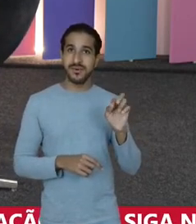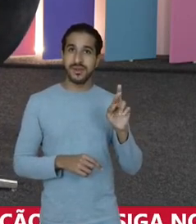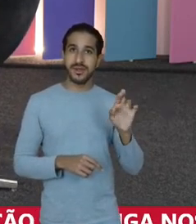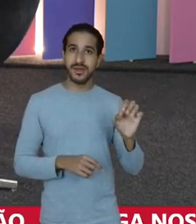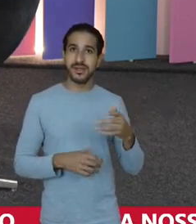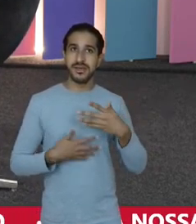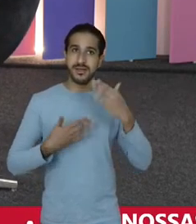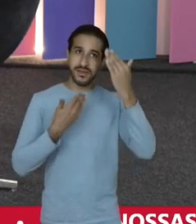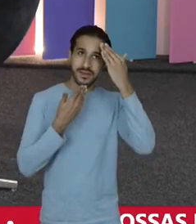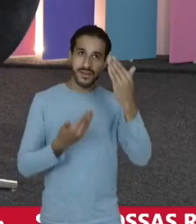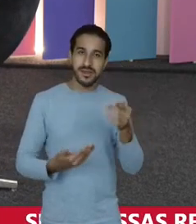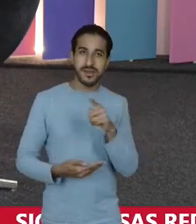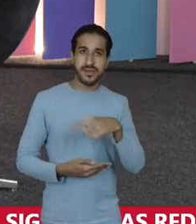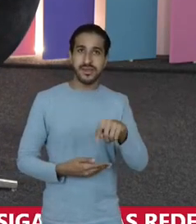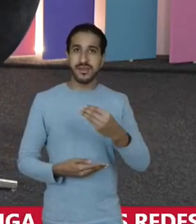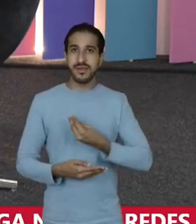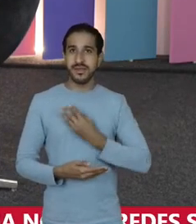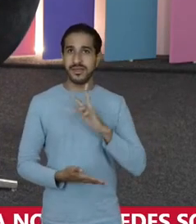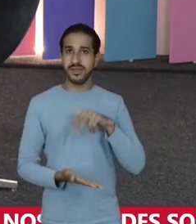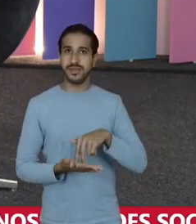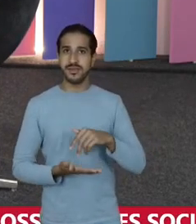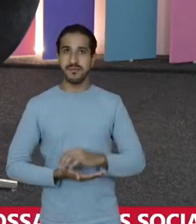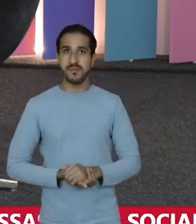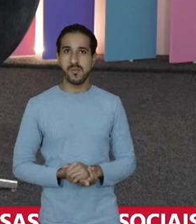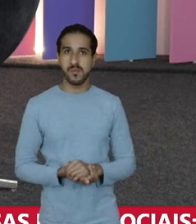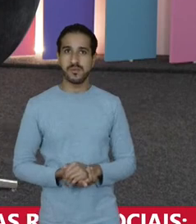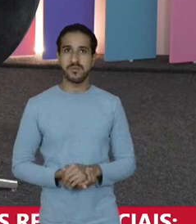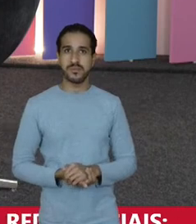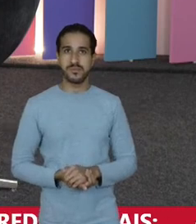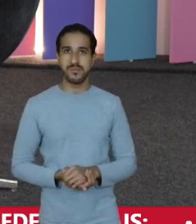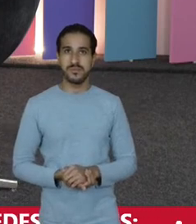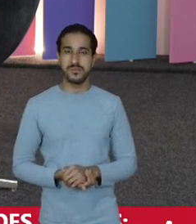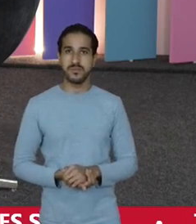Muito obrigada pela presença.